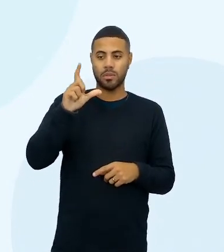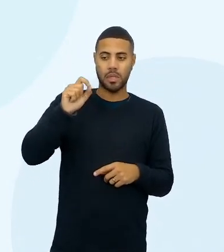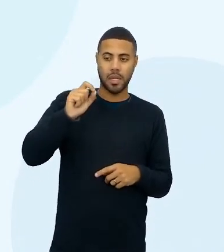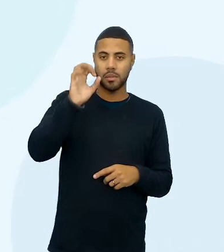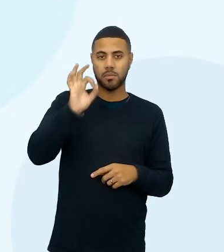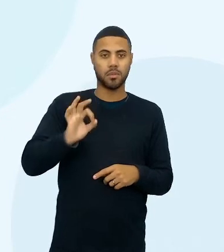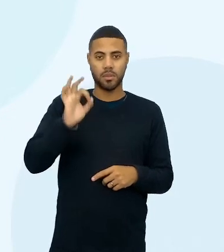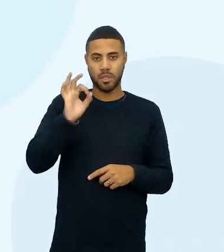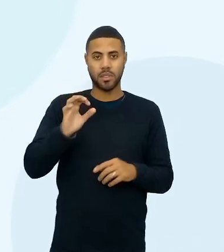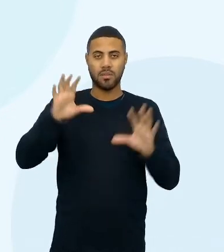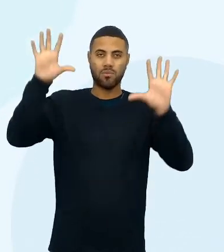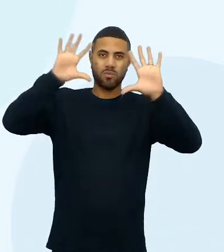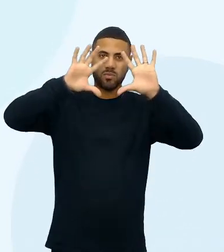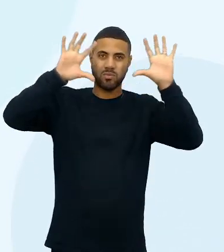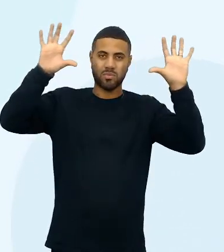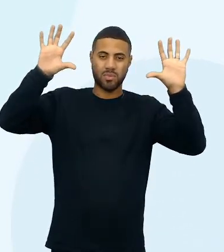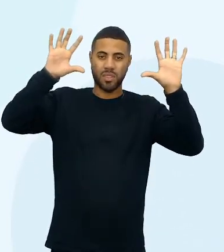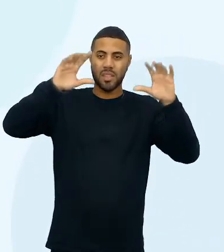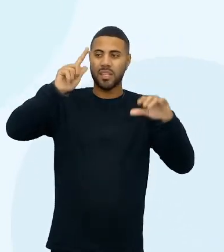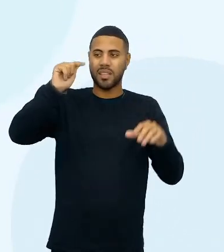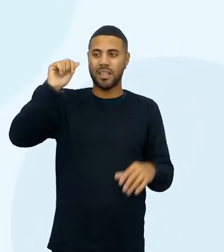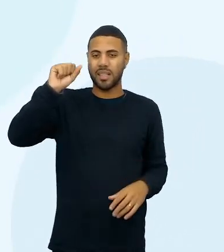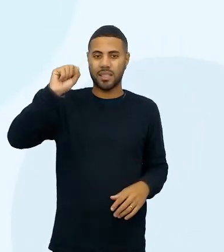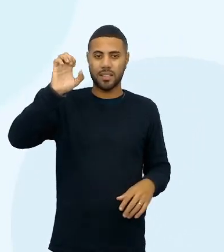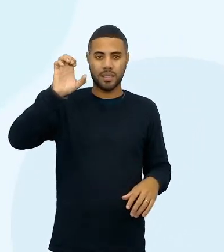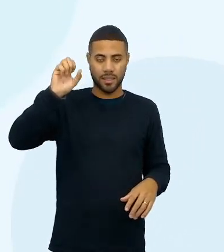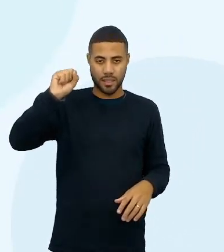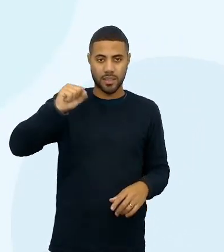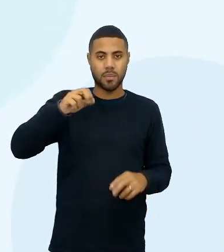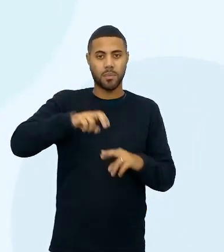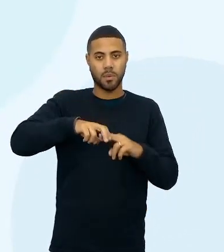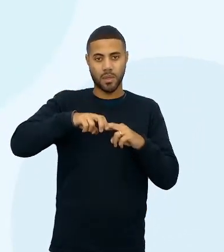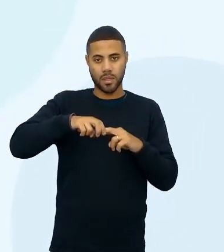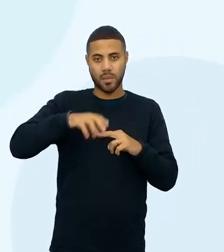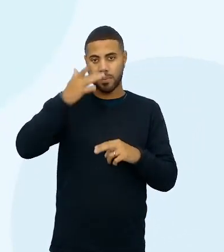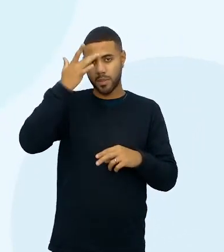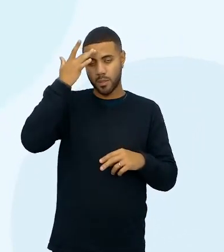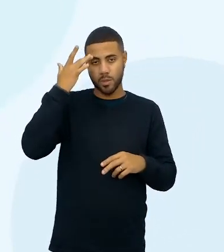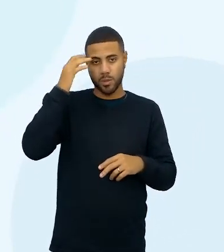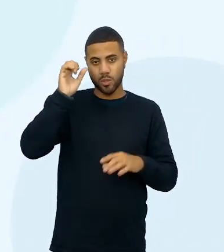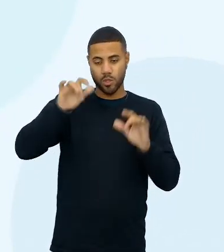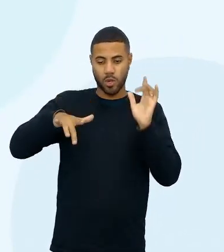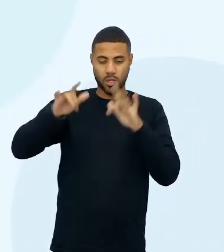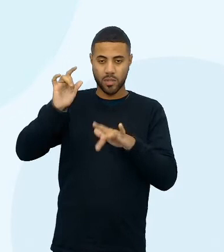do efeito estufa estão ligados aí